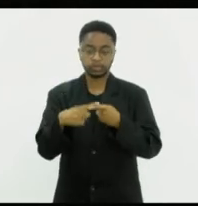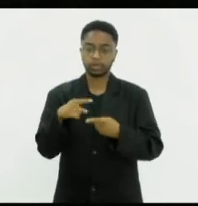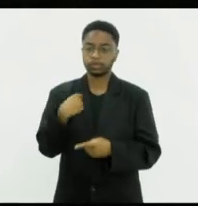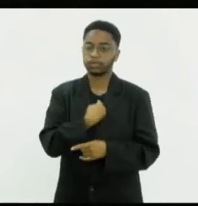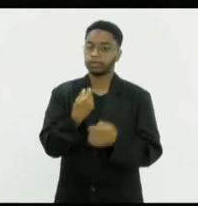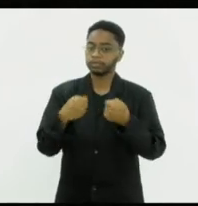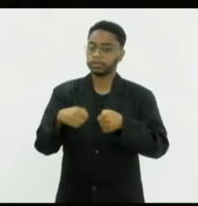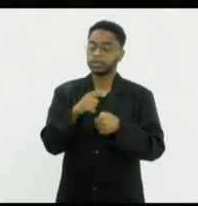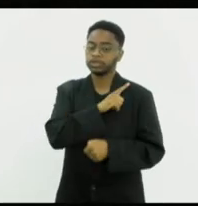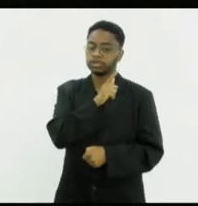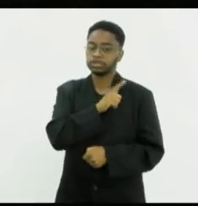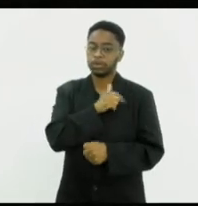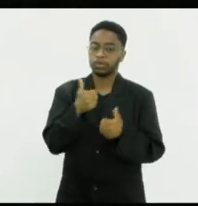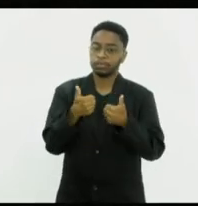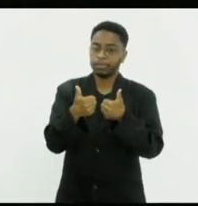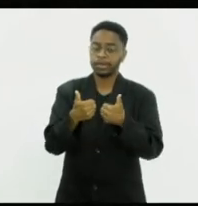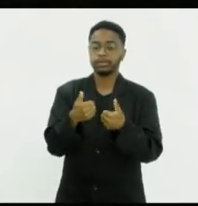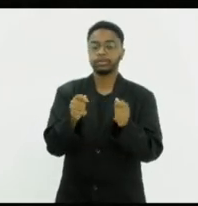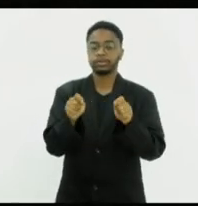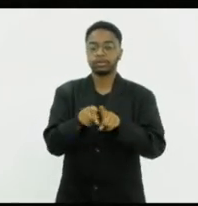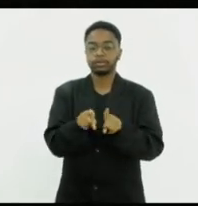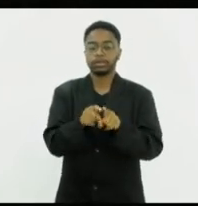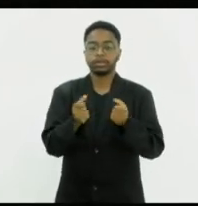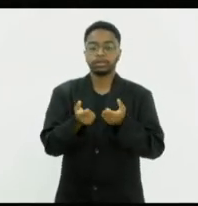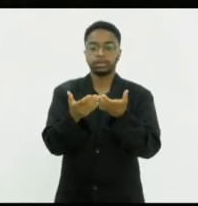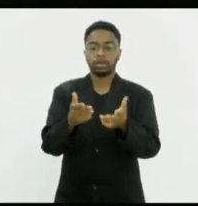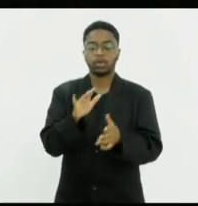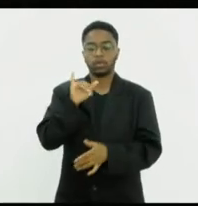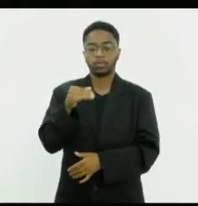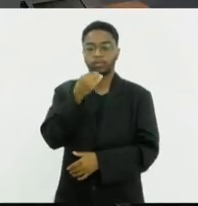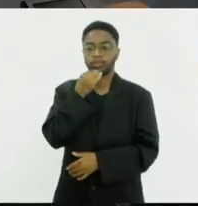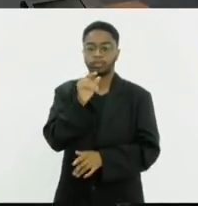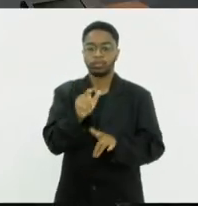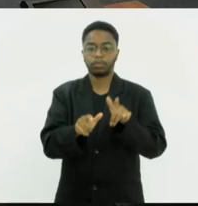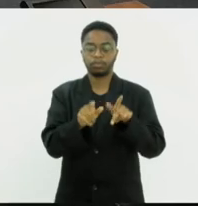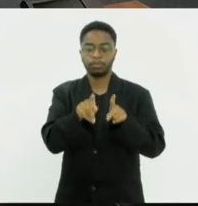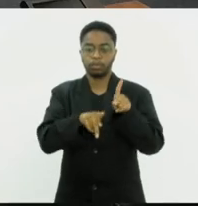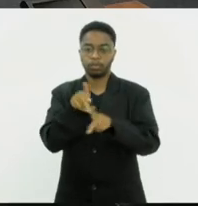que venha dar oportunidade para a população que mais precisa.